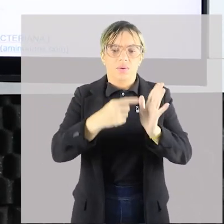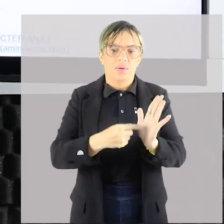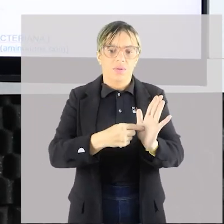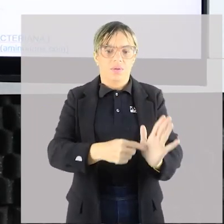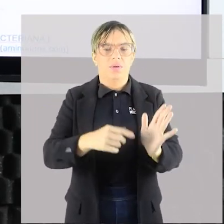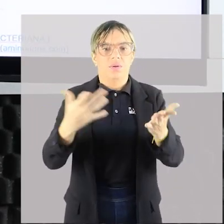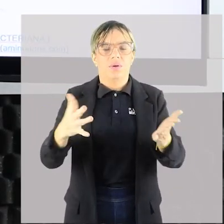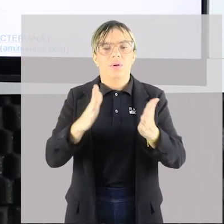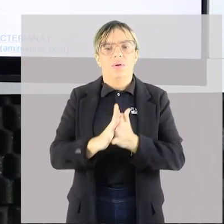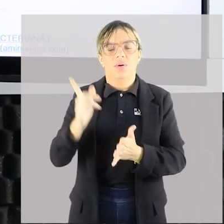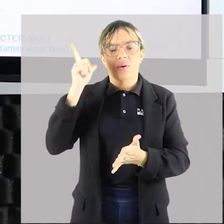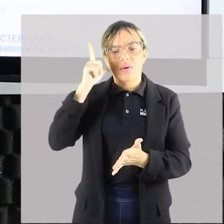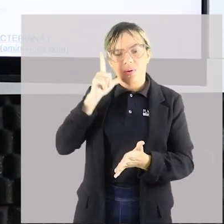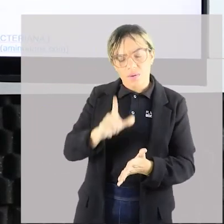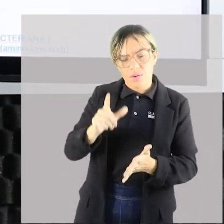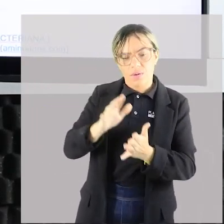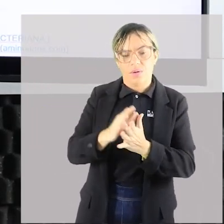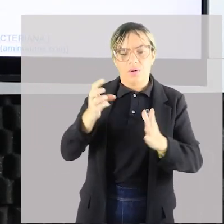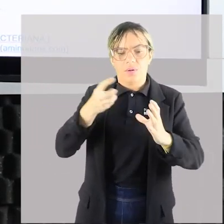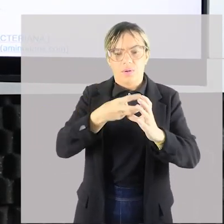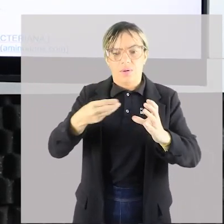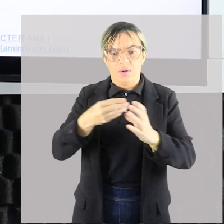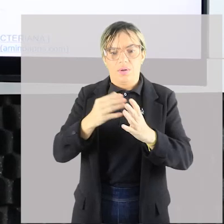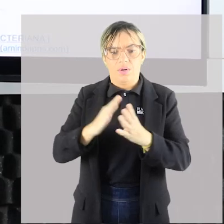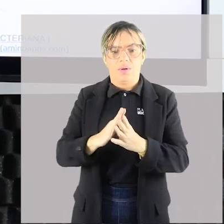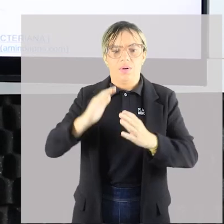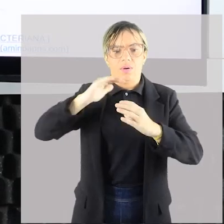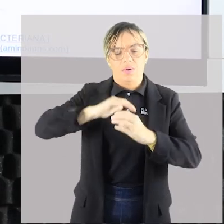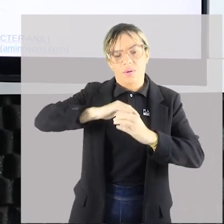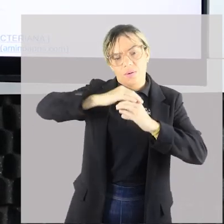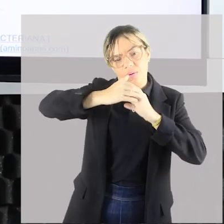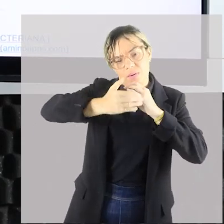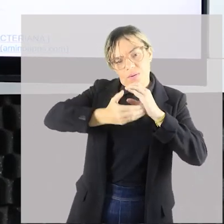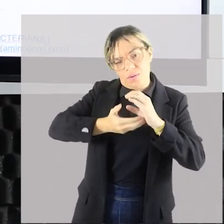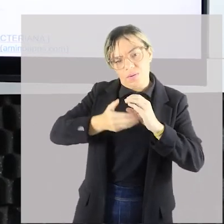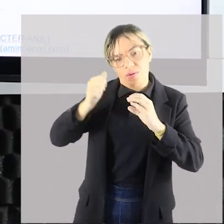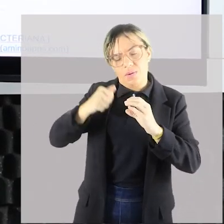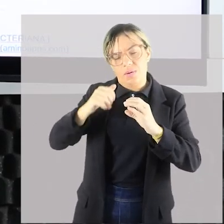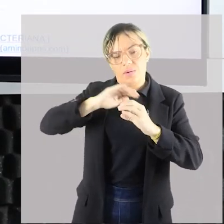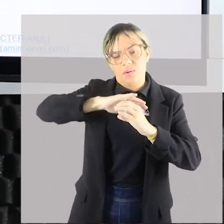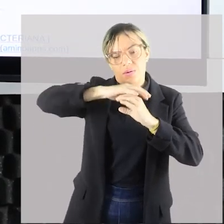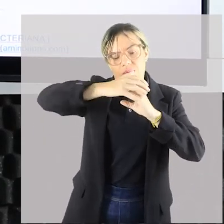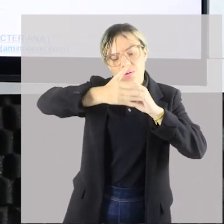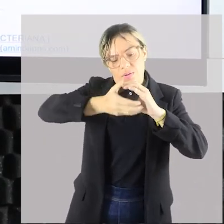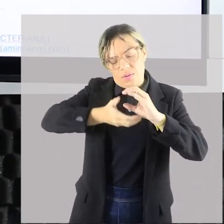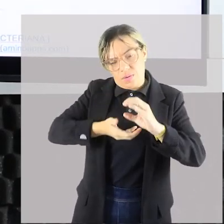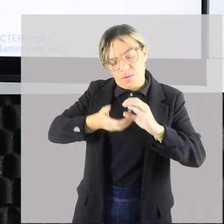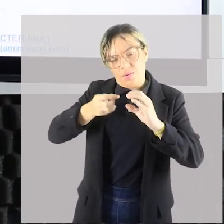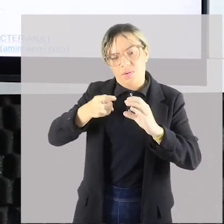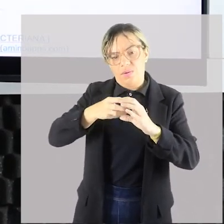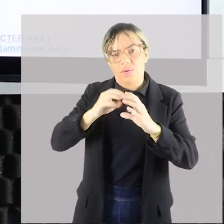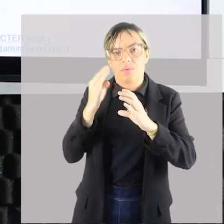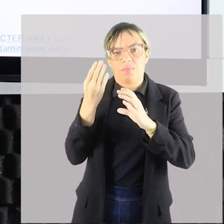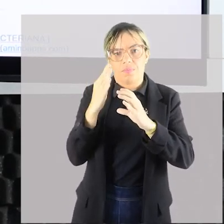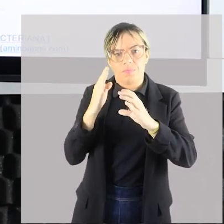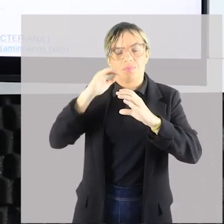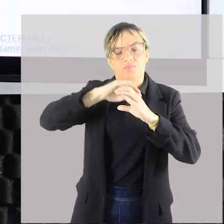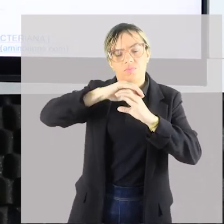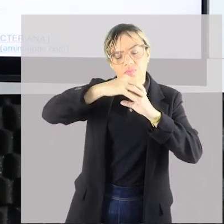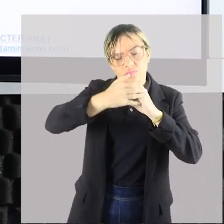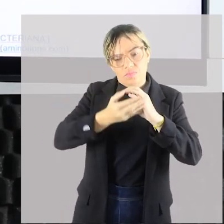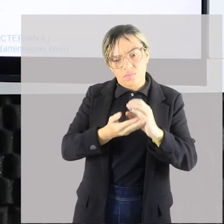você consegue aí encontrar uma membrana plasmática, que é uma estrutura de revestimento da célula